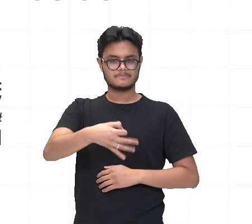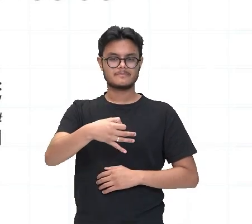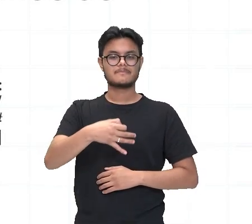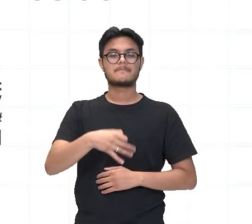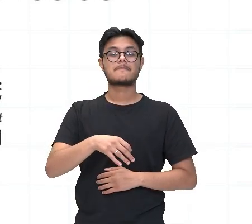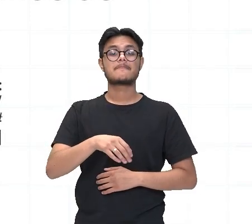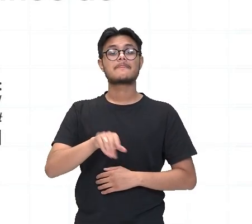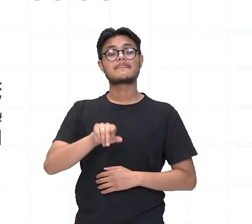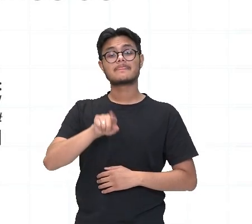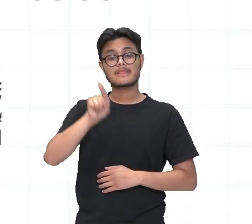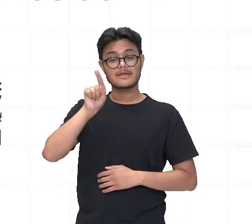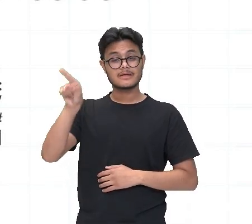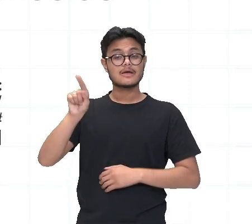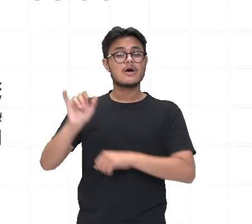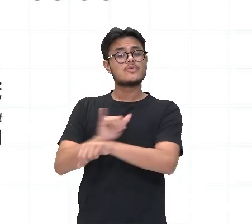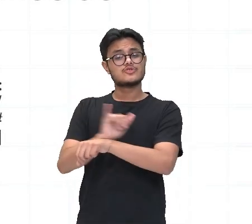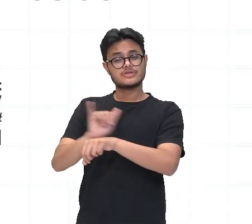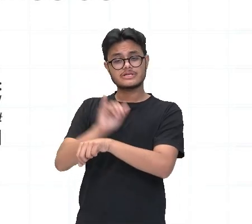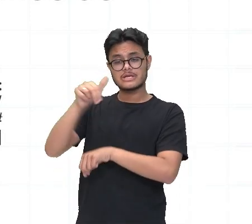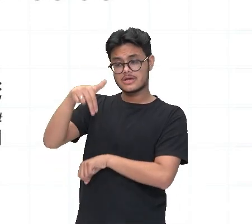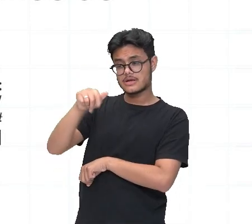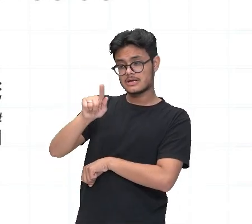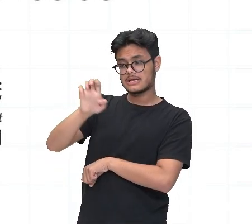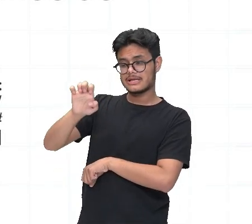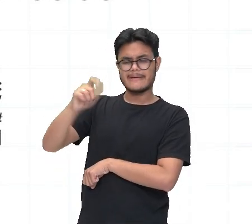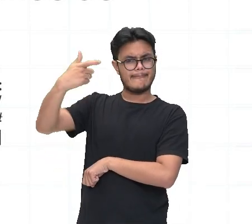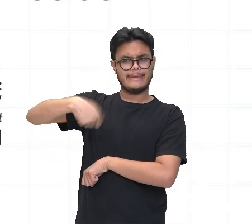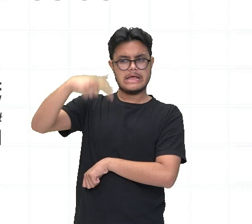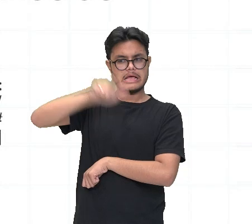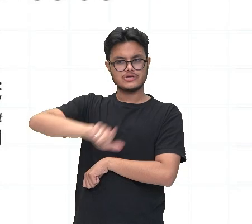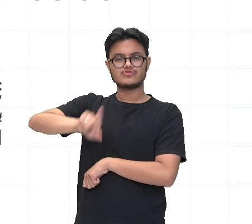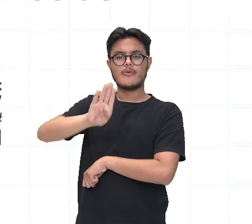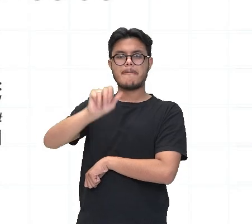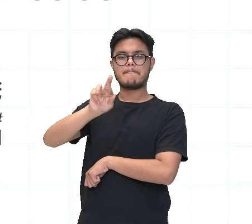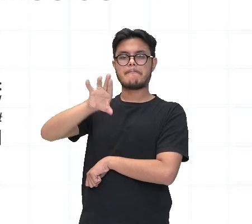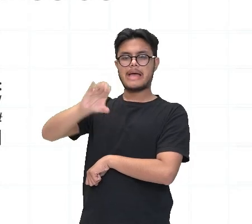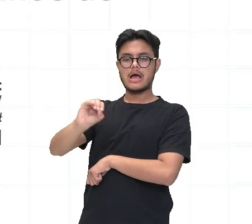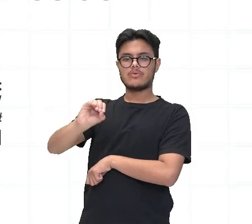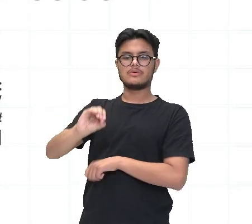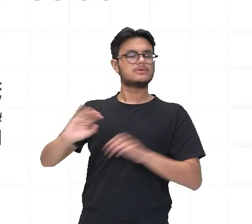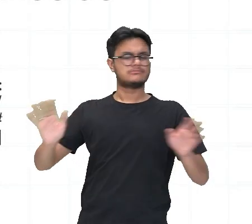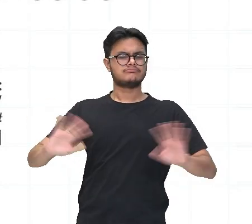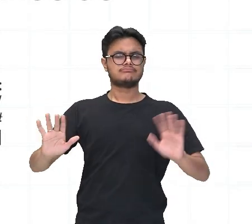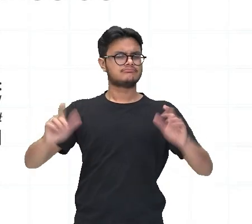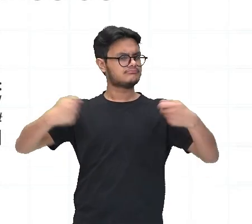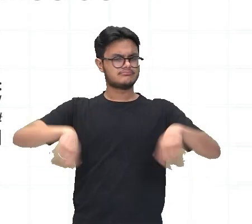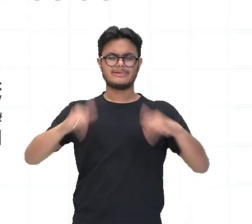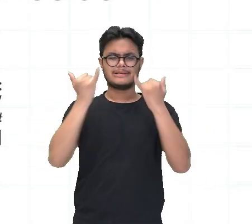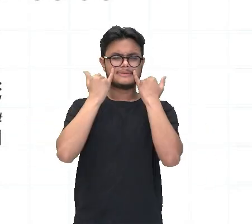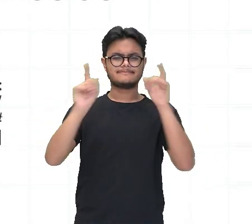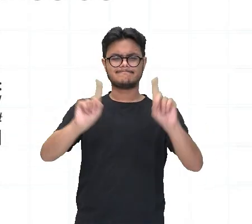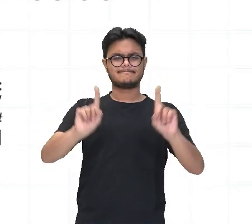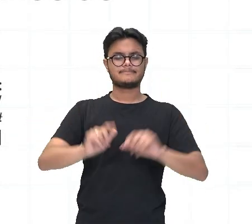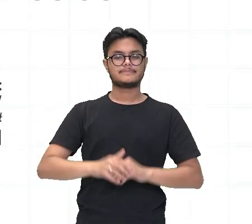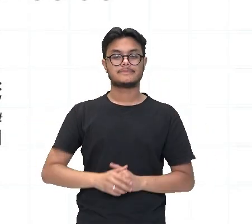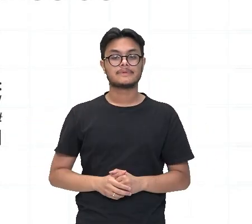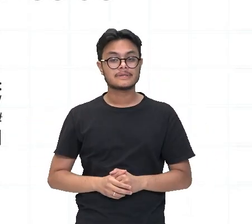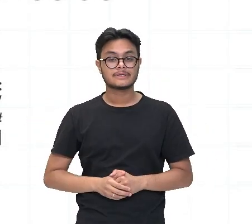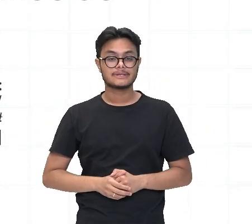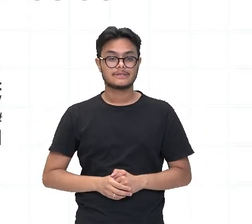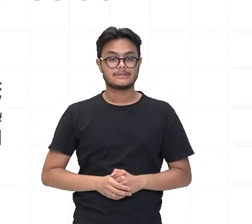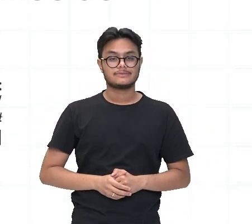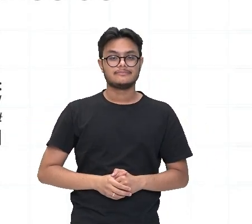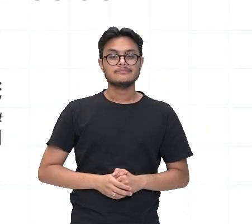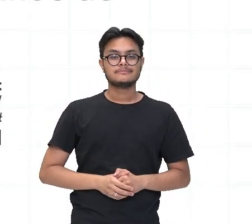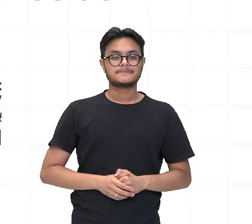colocada justamente para que, sem repetir a palavra barco, eu possa acrescentar mais informações, né? Barco verde, que era